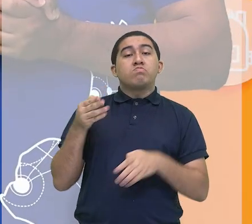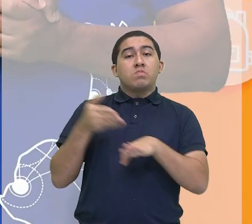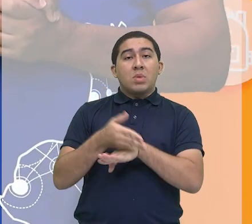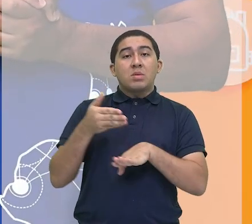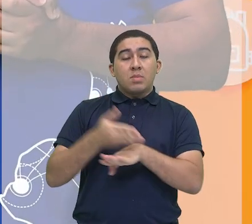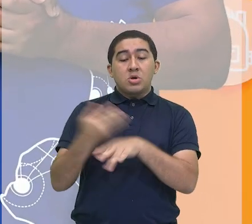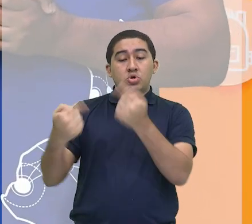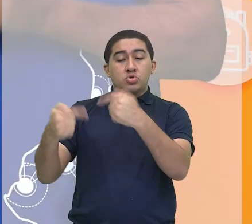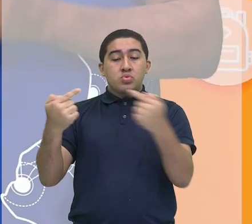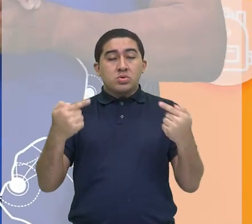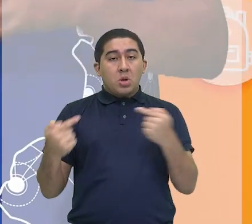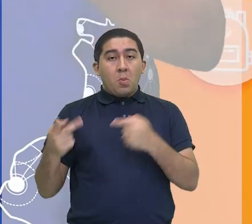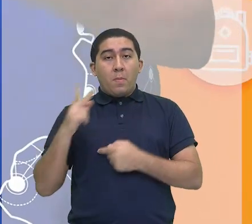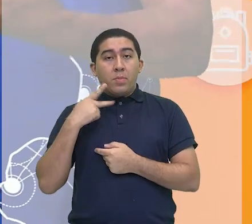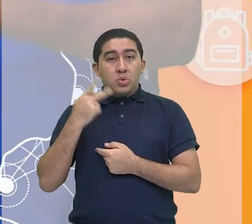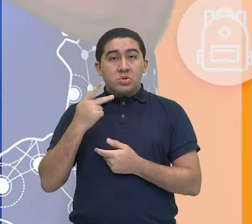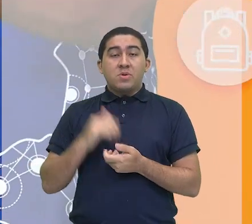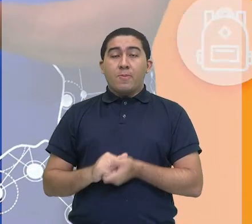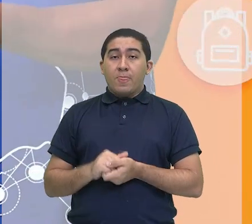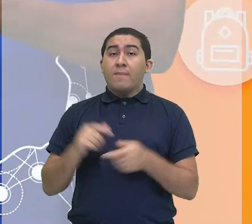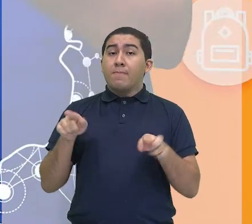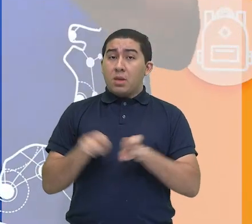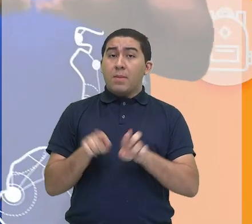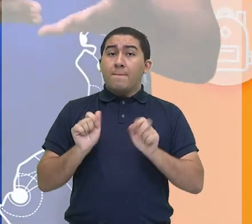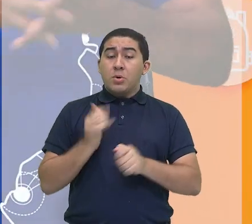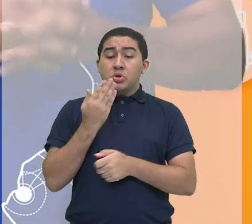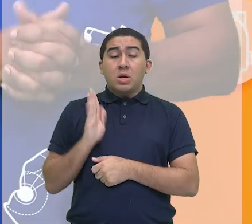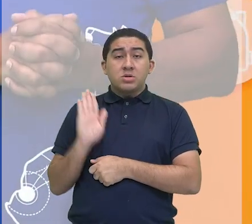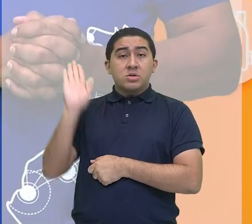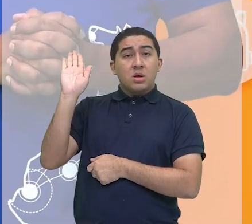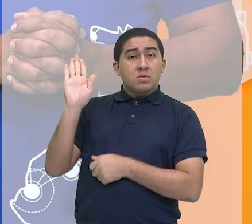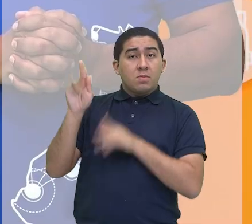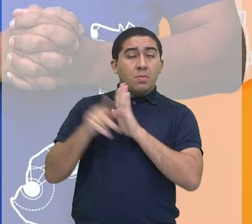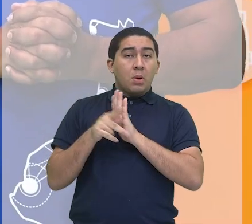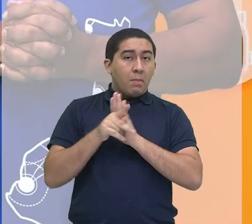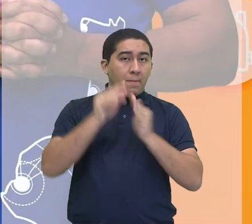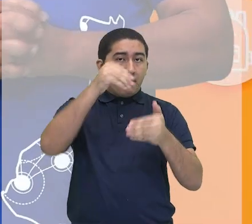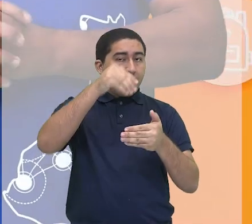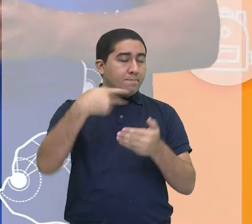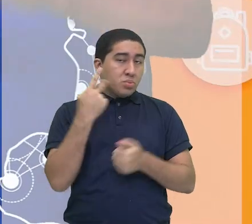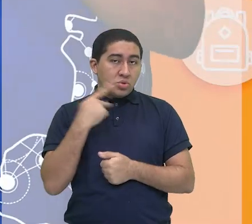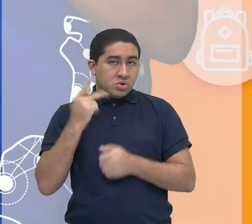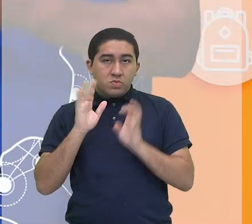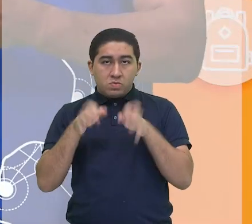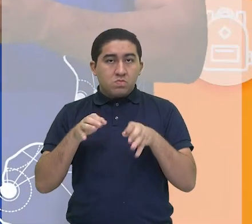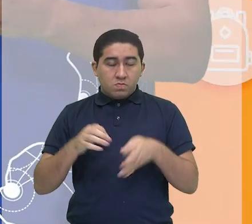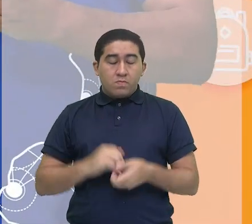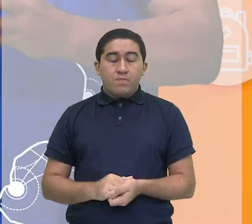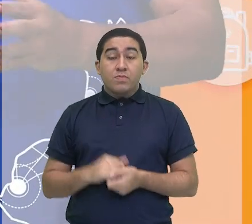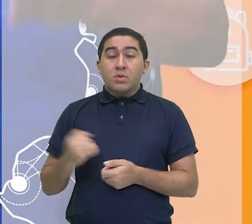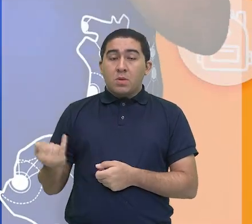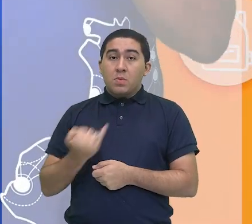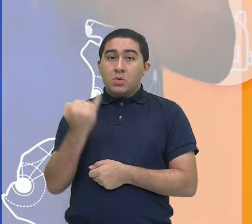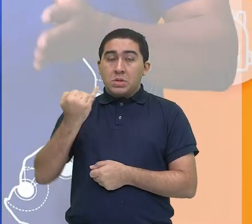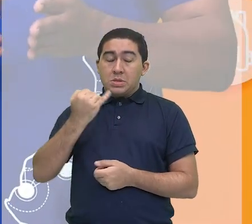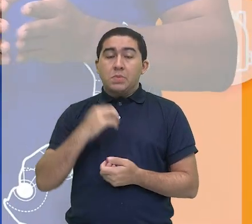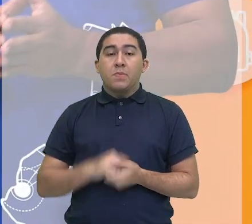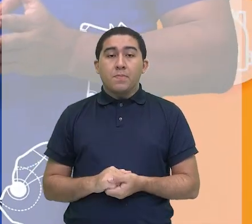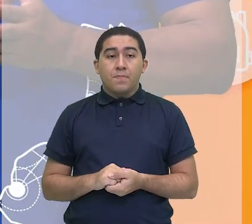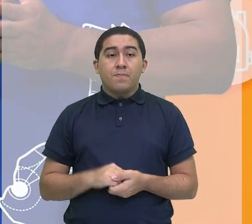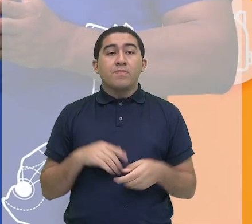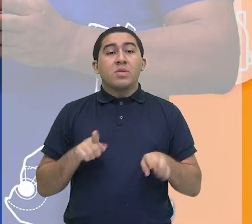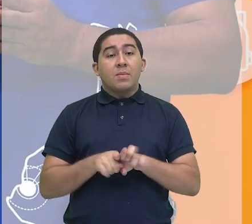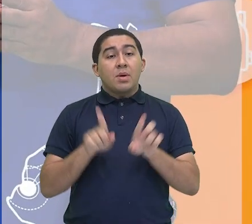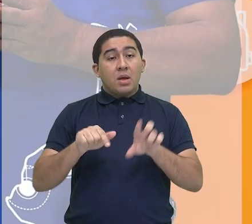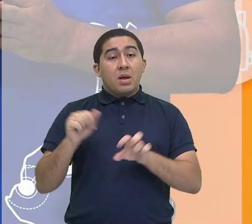discussões políticas, até mesmo você se candidatar à política, né? Então, isso é importante. E é essencial,